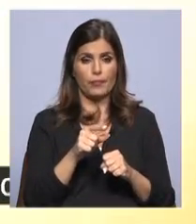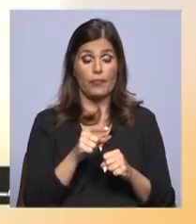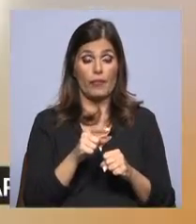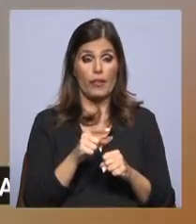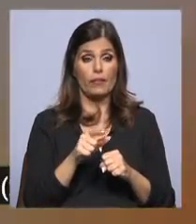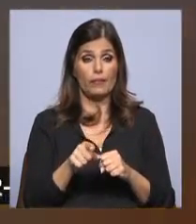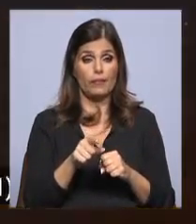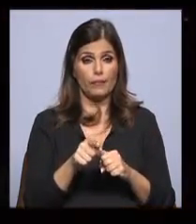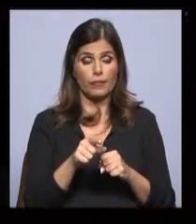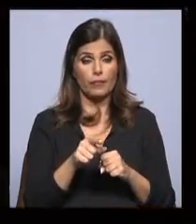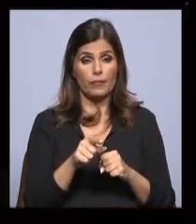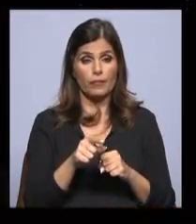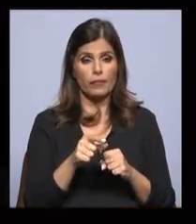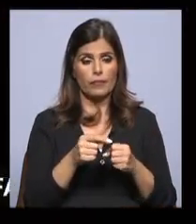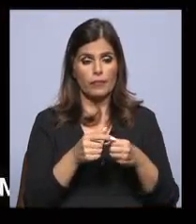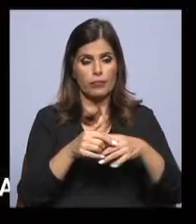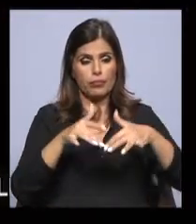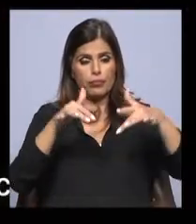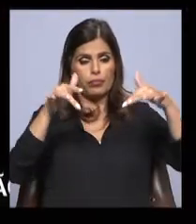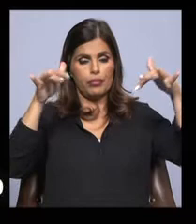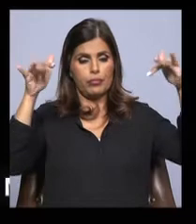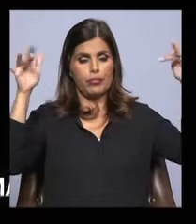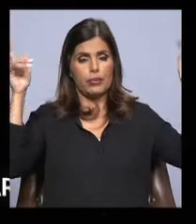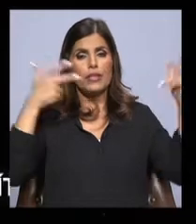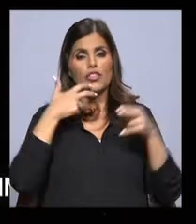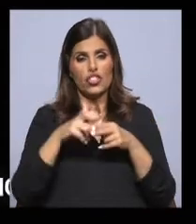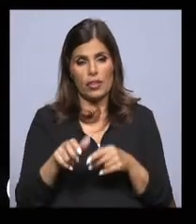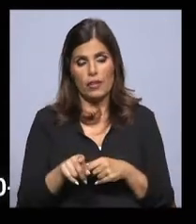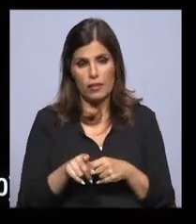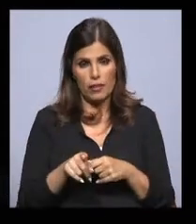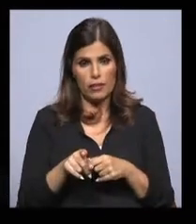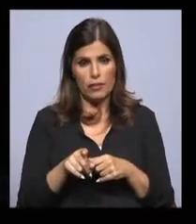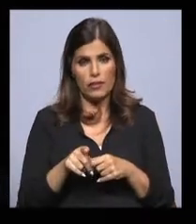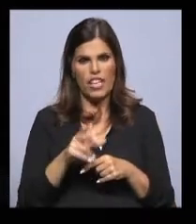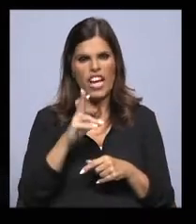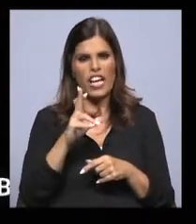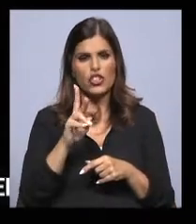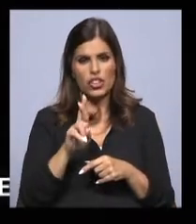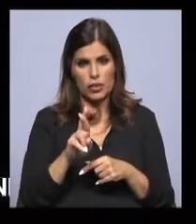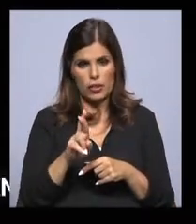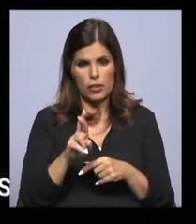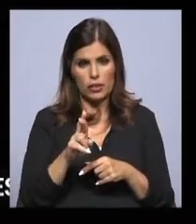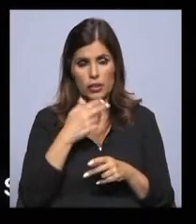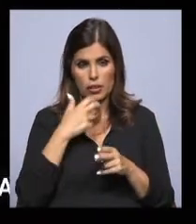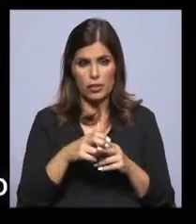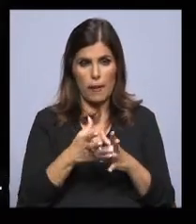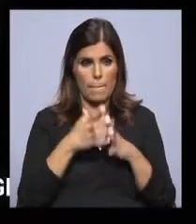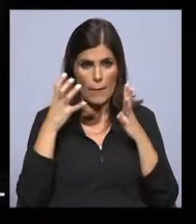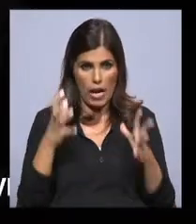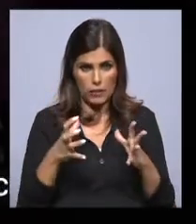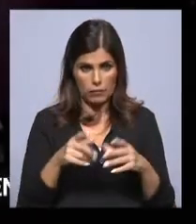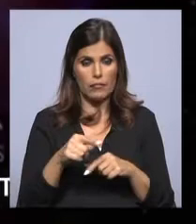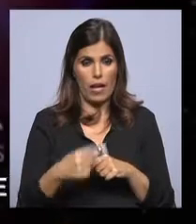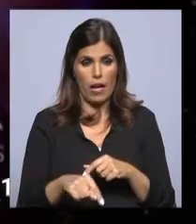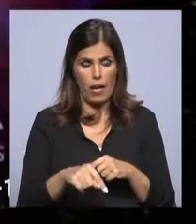evacuadas, digamos assim, faz uma libertação enorme de energia de raio-x, que é uma das emissões mais energéticas que nós conhecemos no universo. Bom, vamos